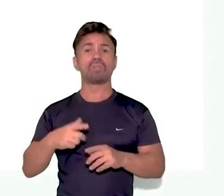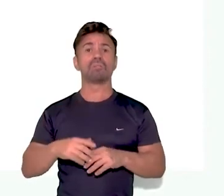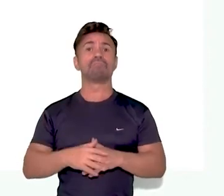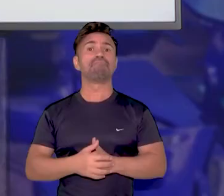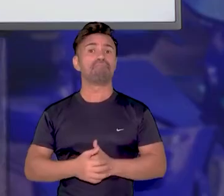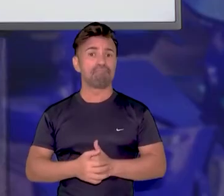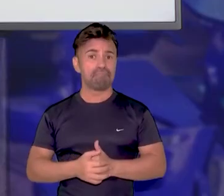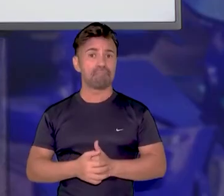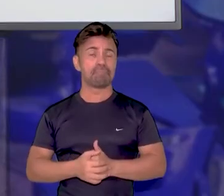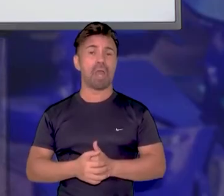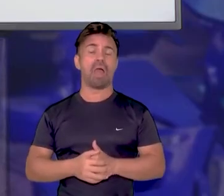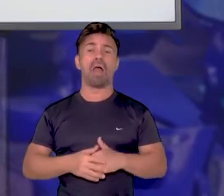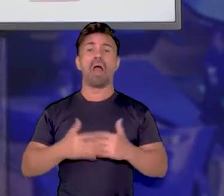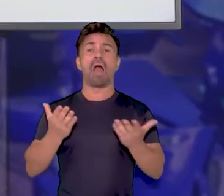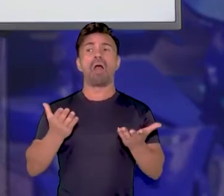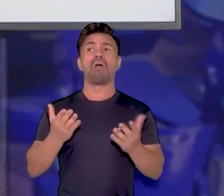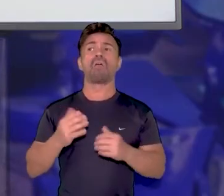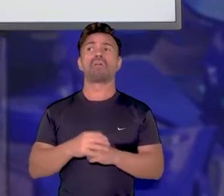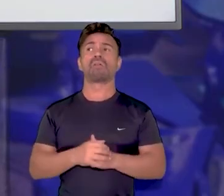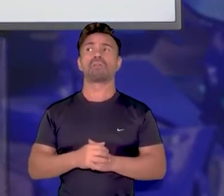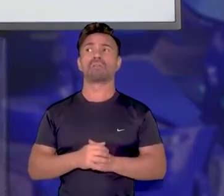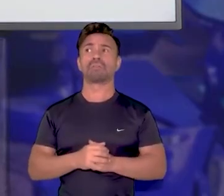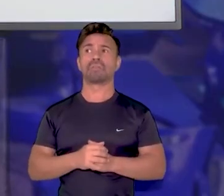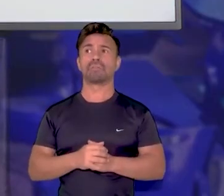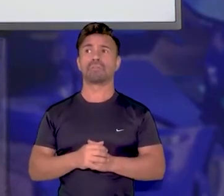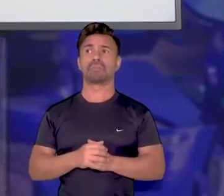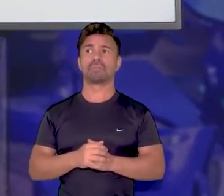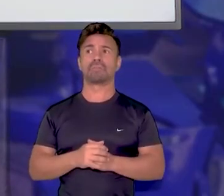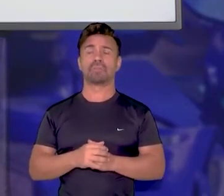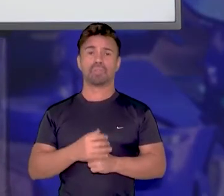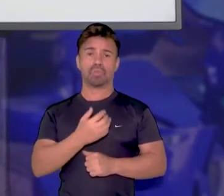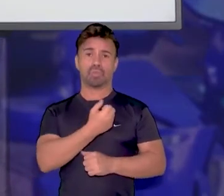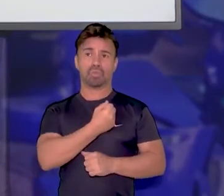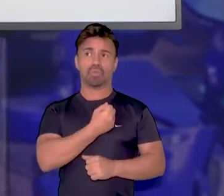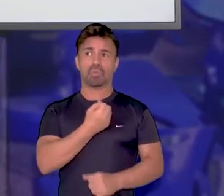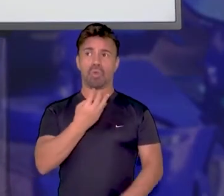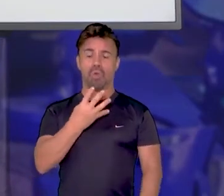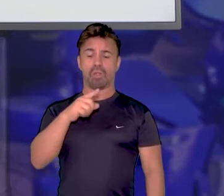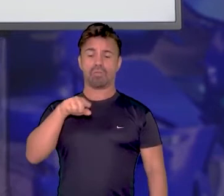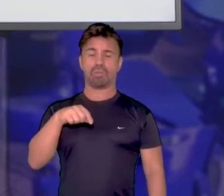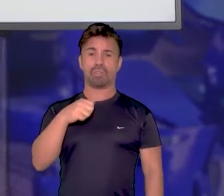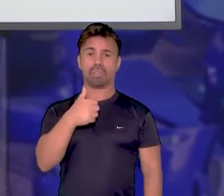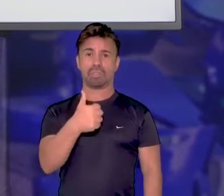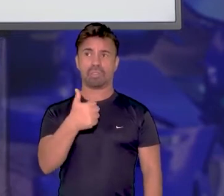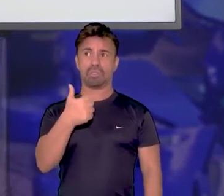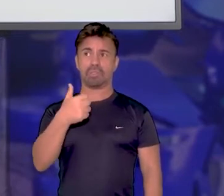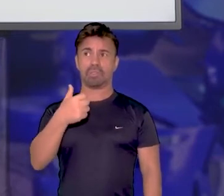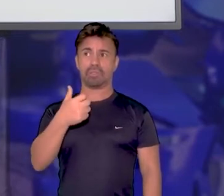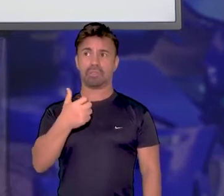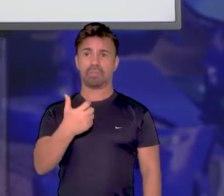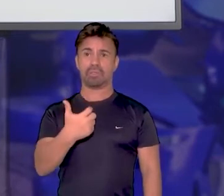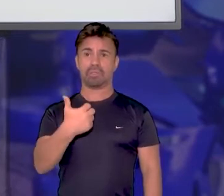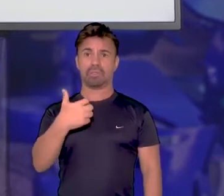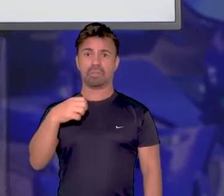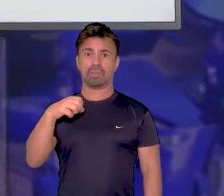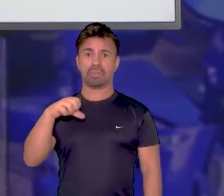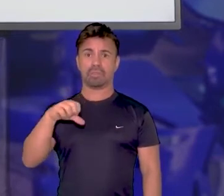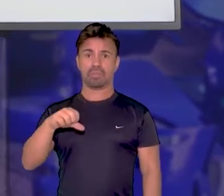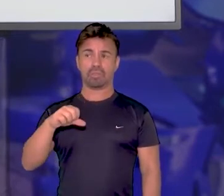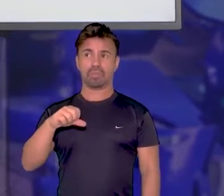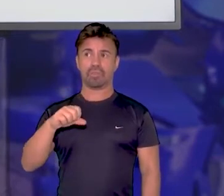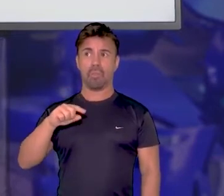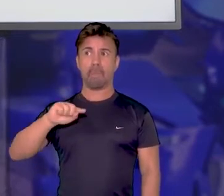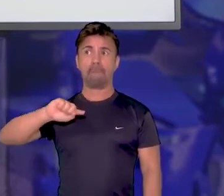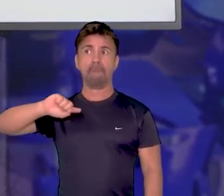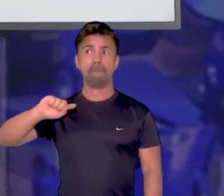bem agora eu quero pegar esse número 4,129 milhões de